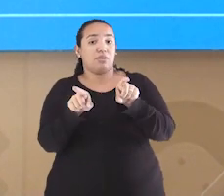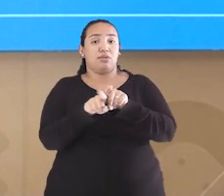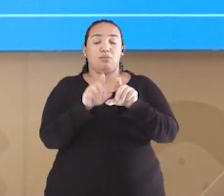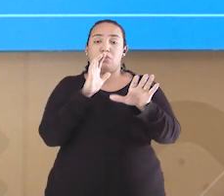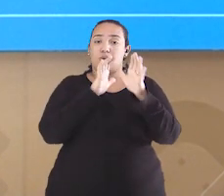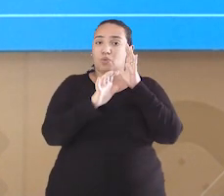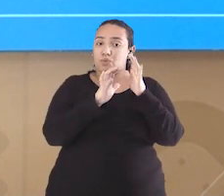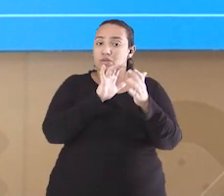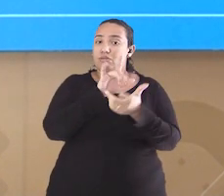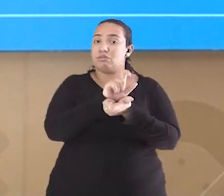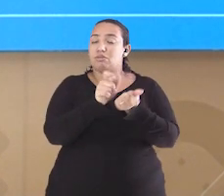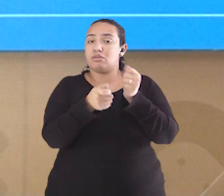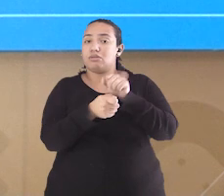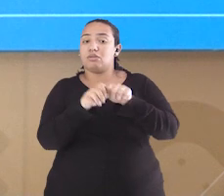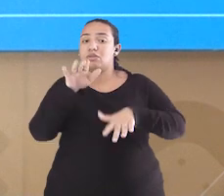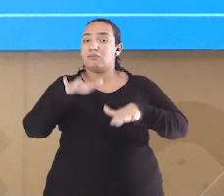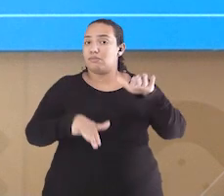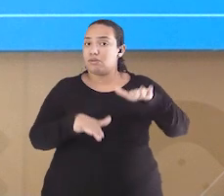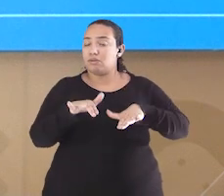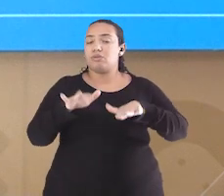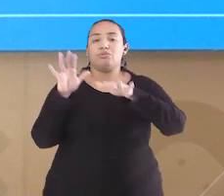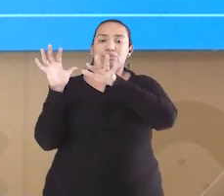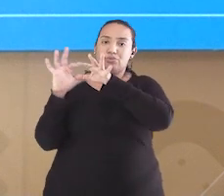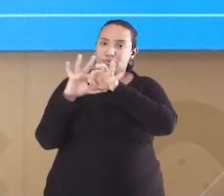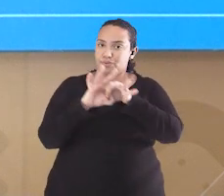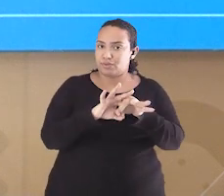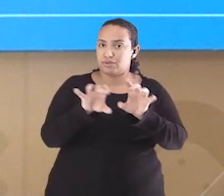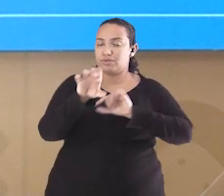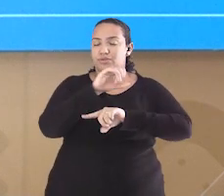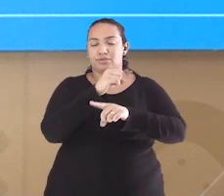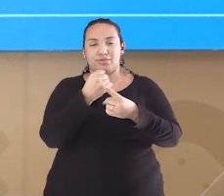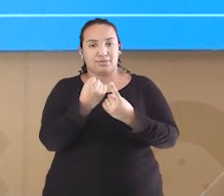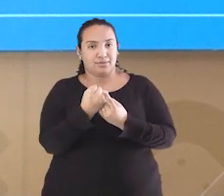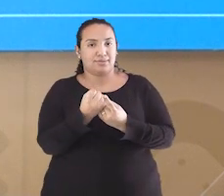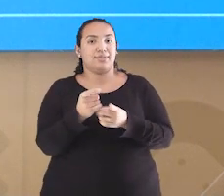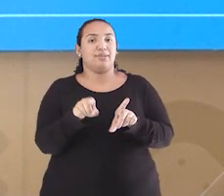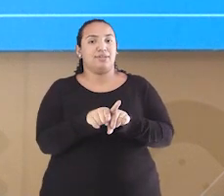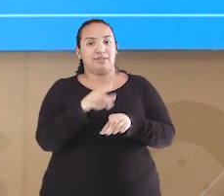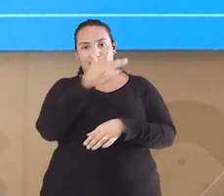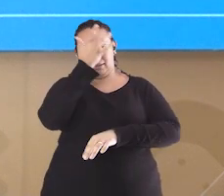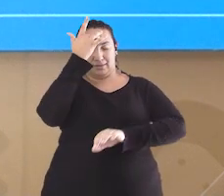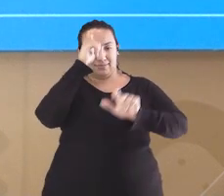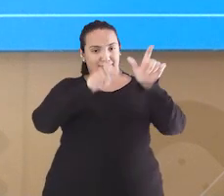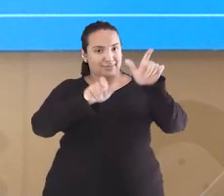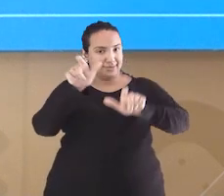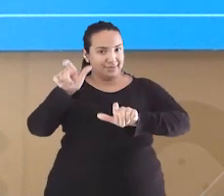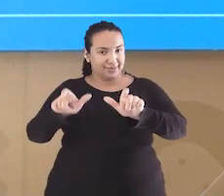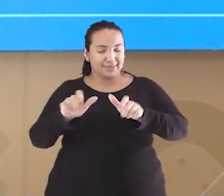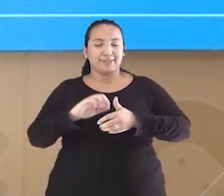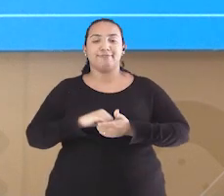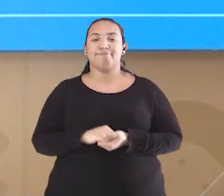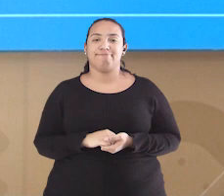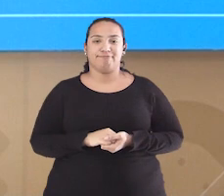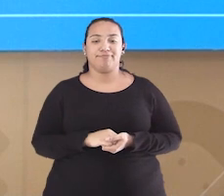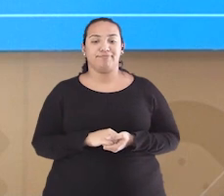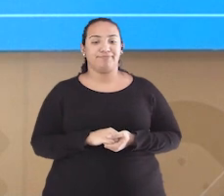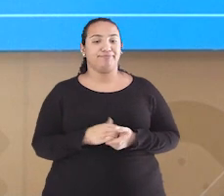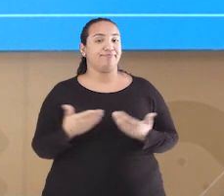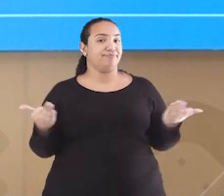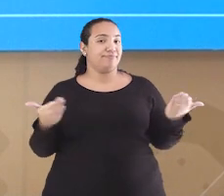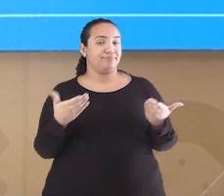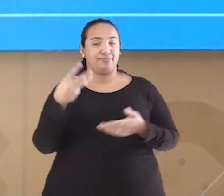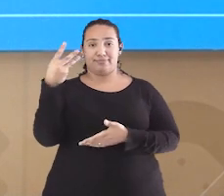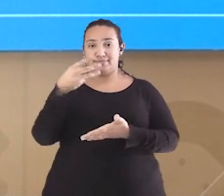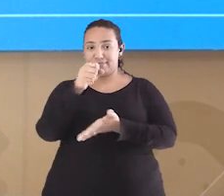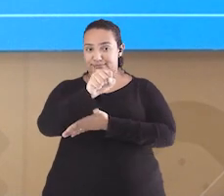nossa comunicação de acordo com o contexto social e os envolvidos na conversa.